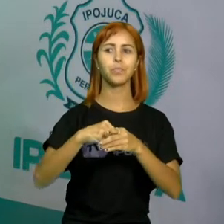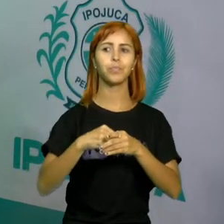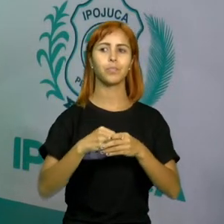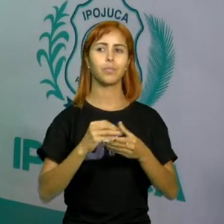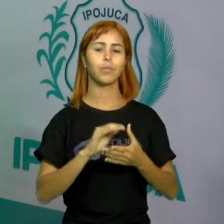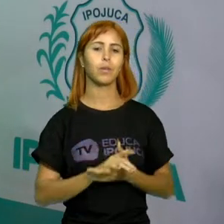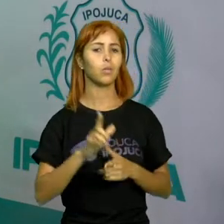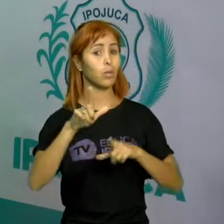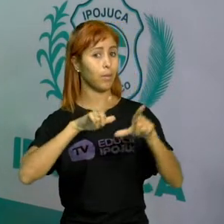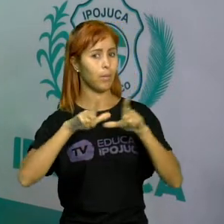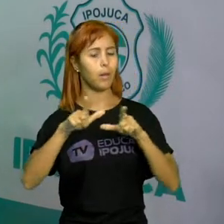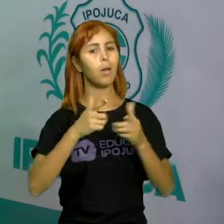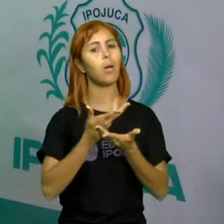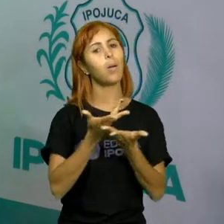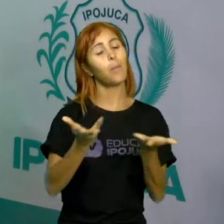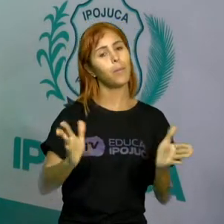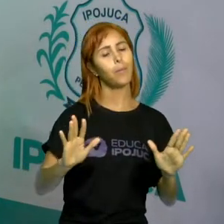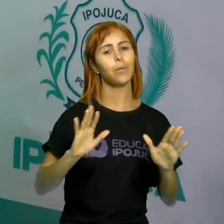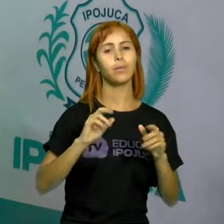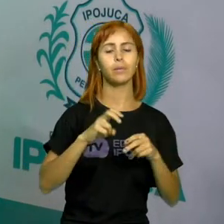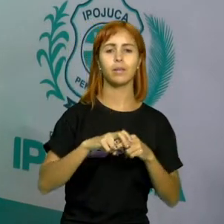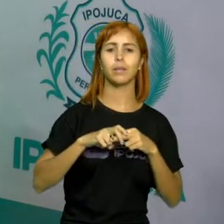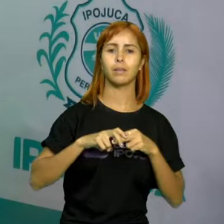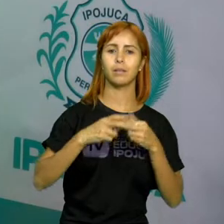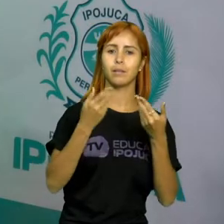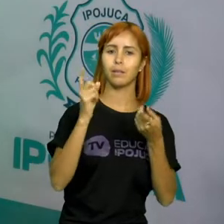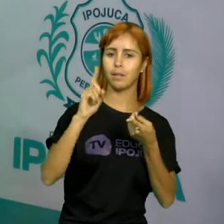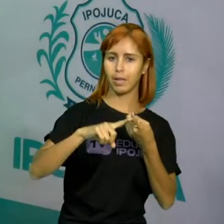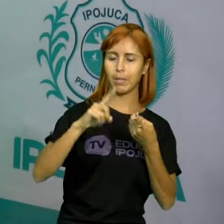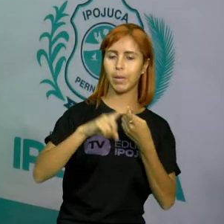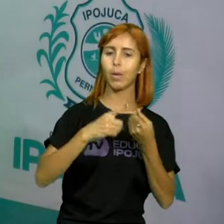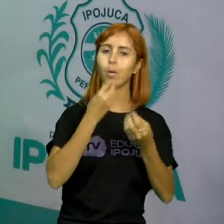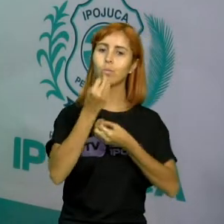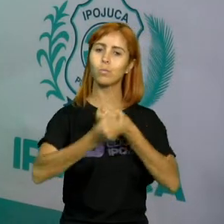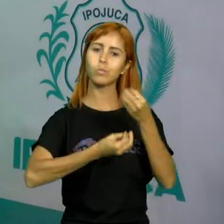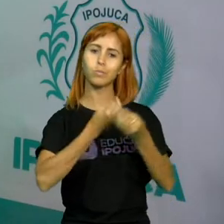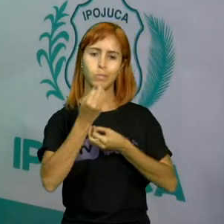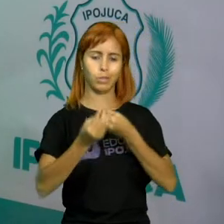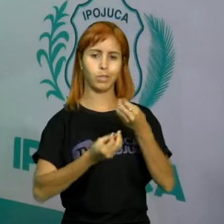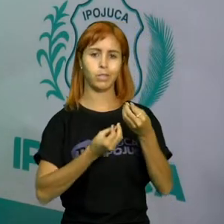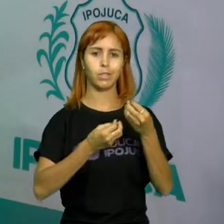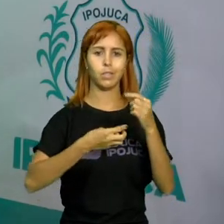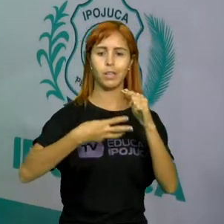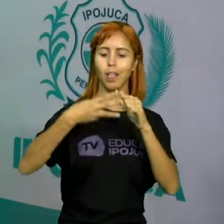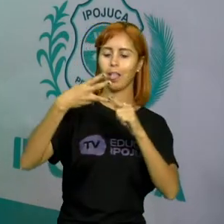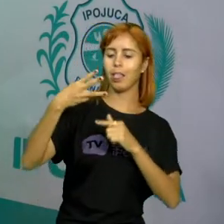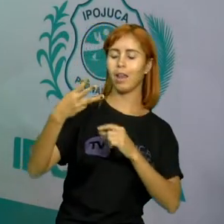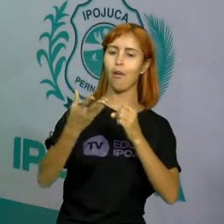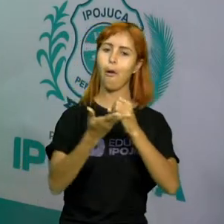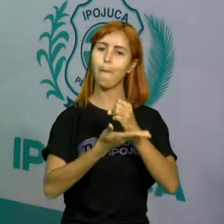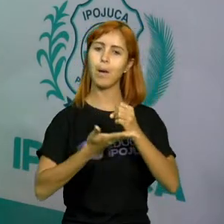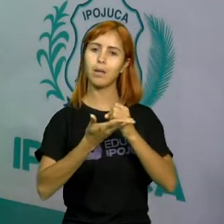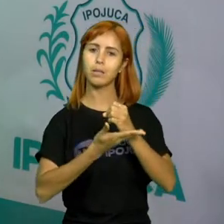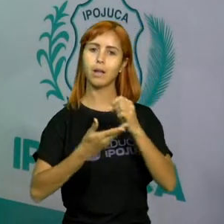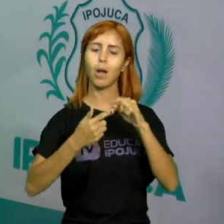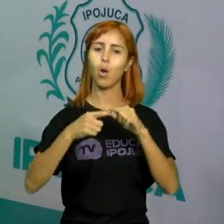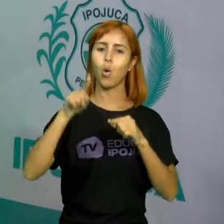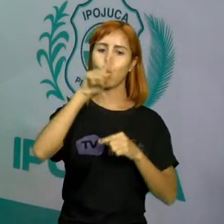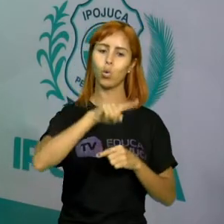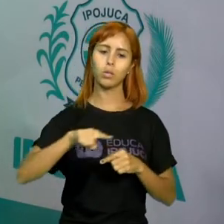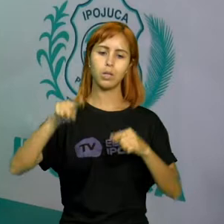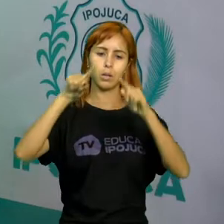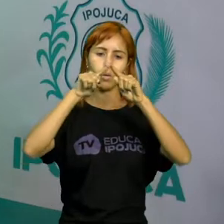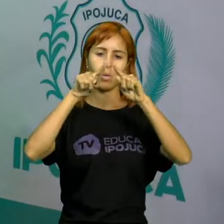obra. Porém, também vai contar com a forma. 3 formas básicas: o círculo,